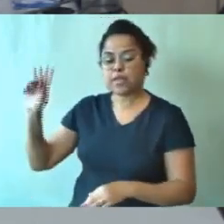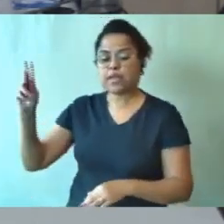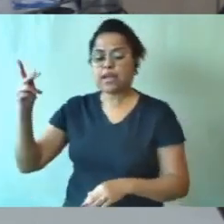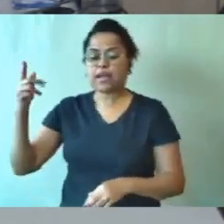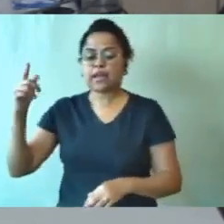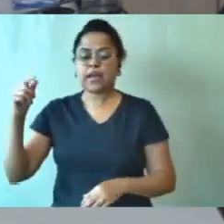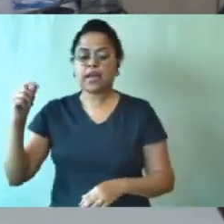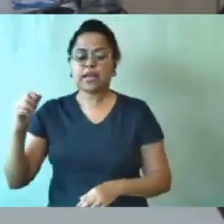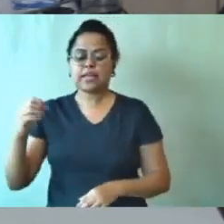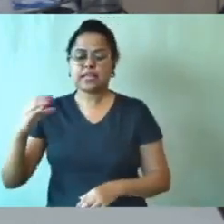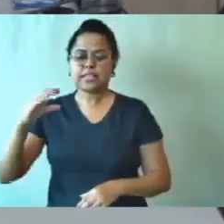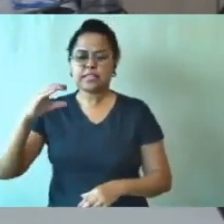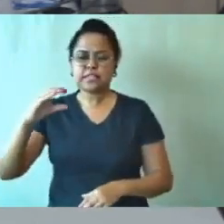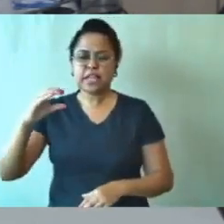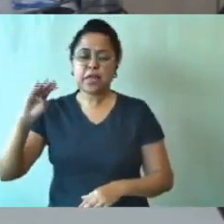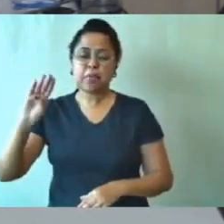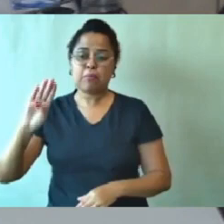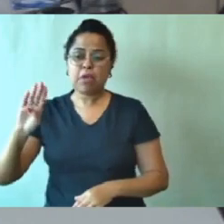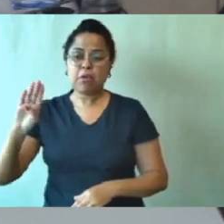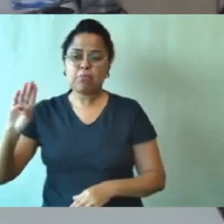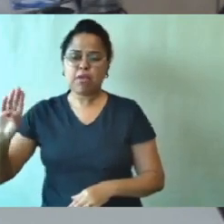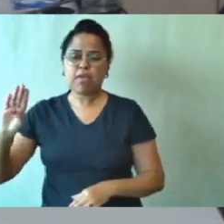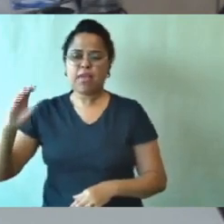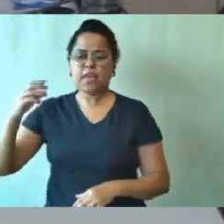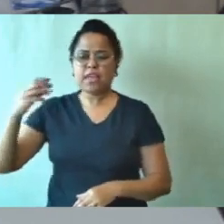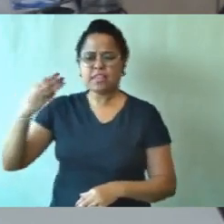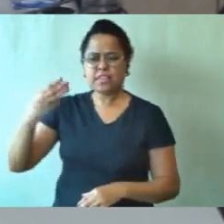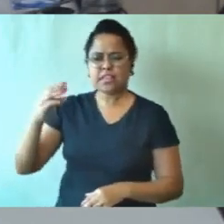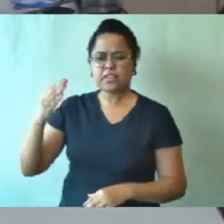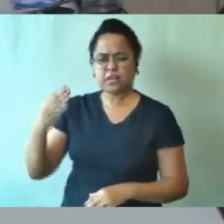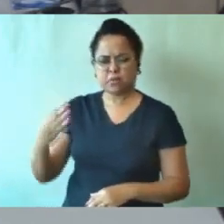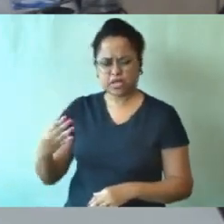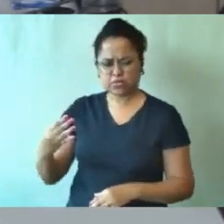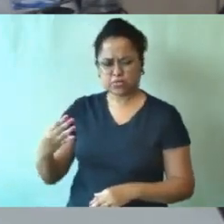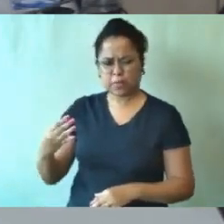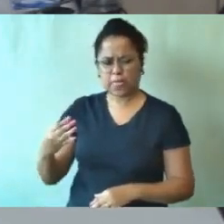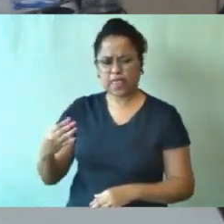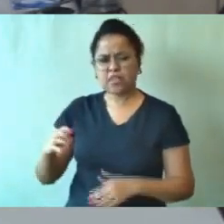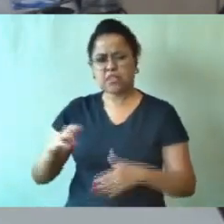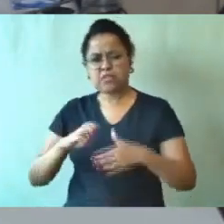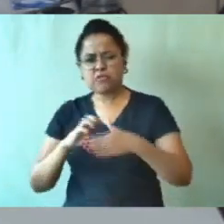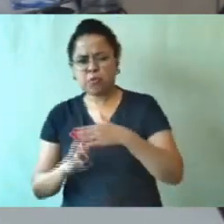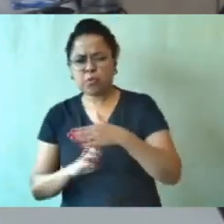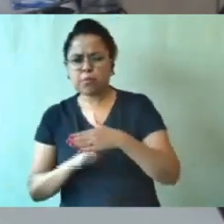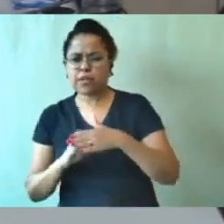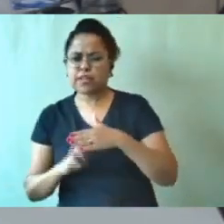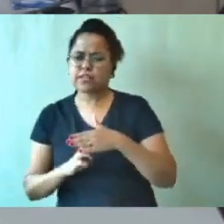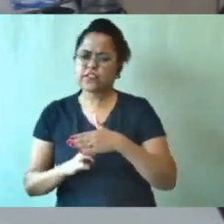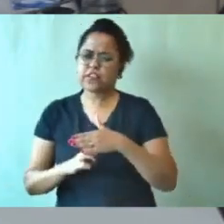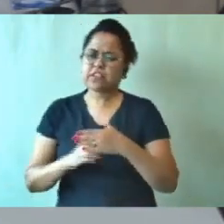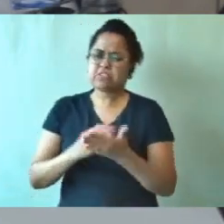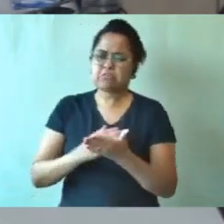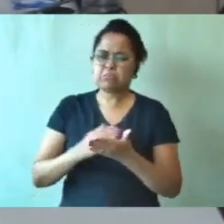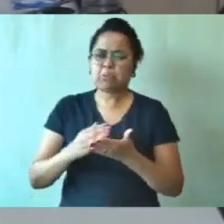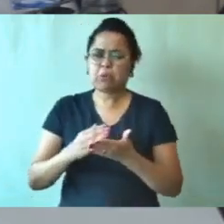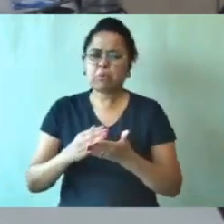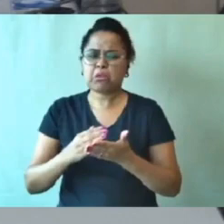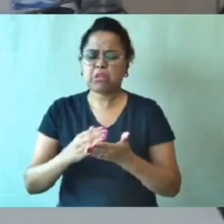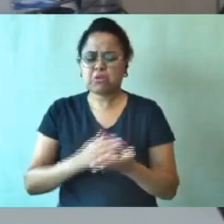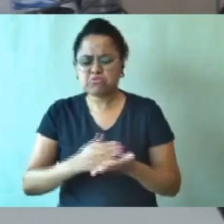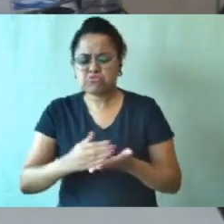CBB 34, participações, que foi uma empresa que foi adquirida só para dar frente a essa operação. A gente só quer